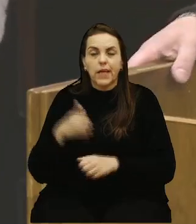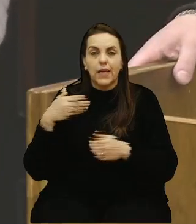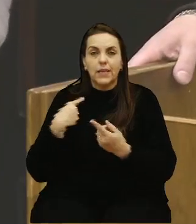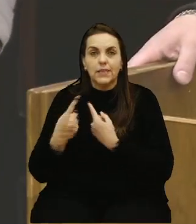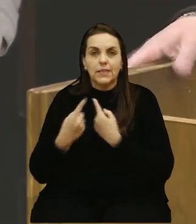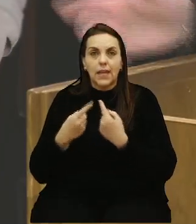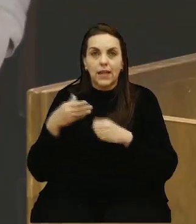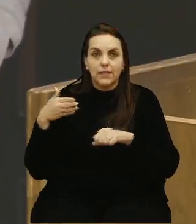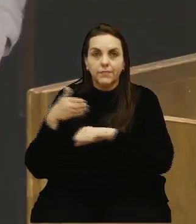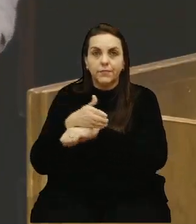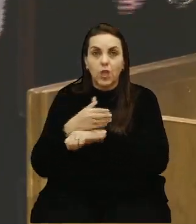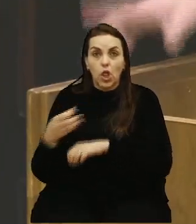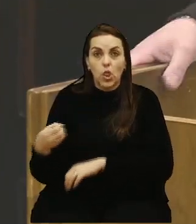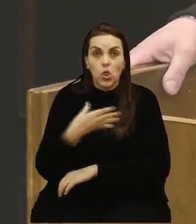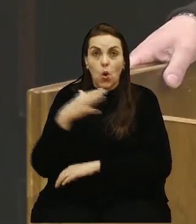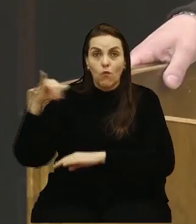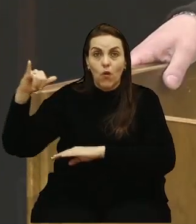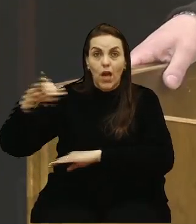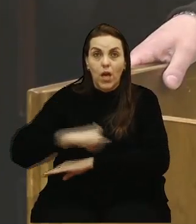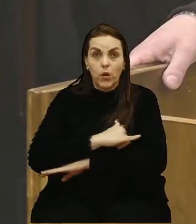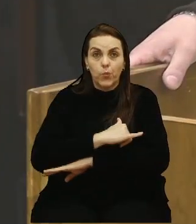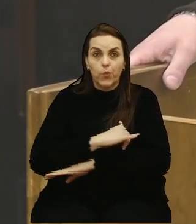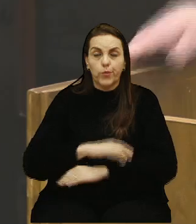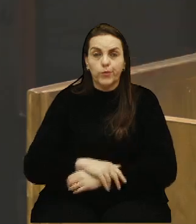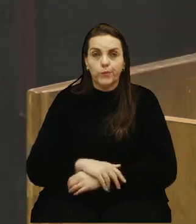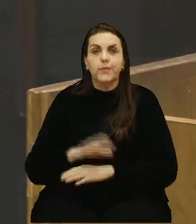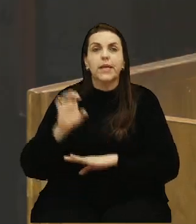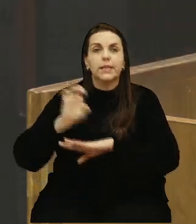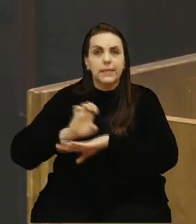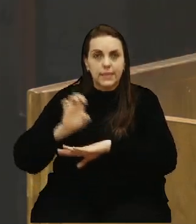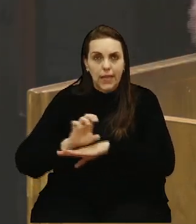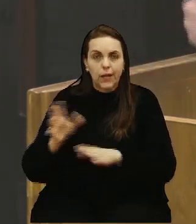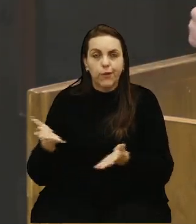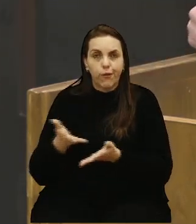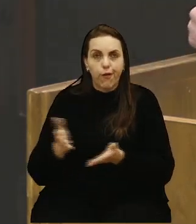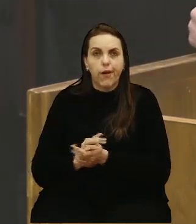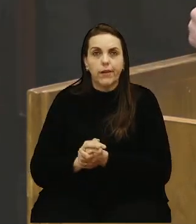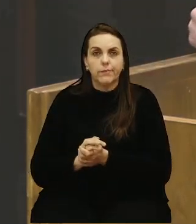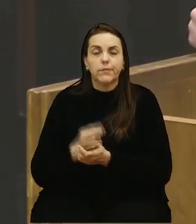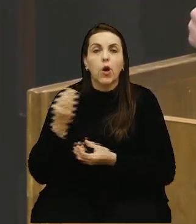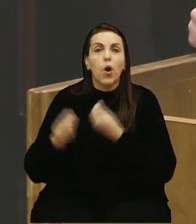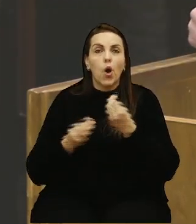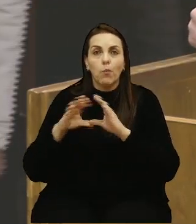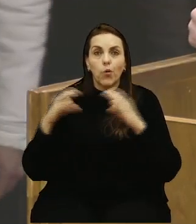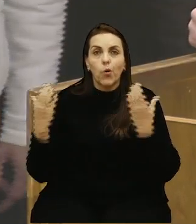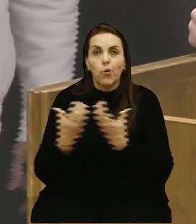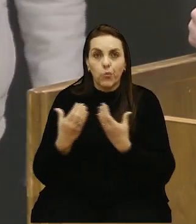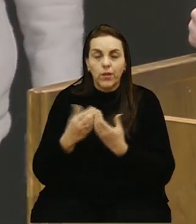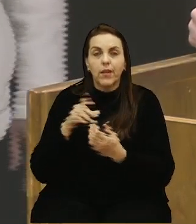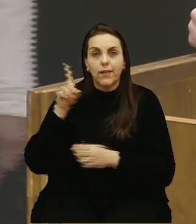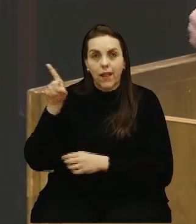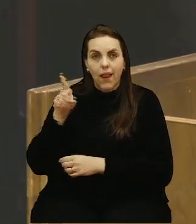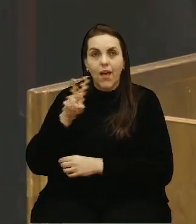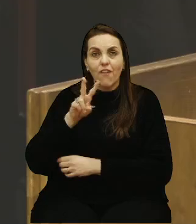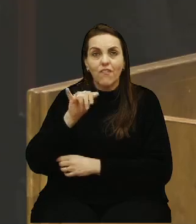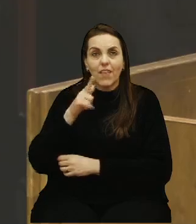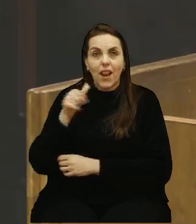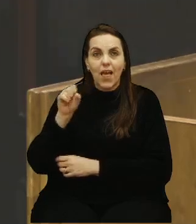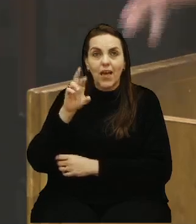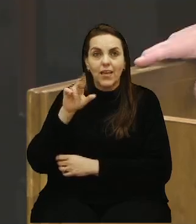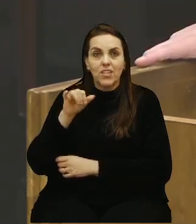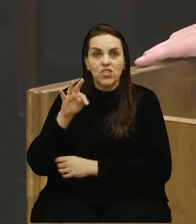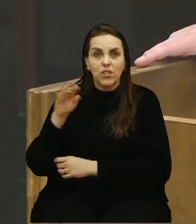novo aeroporto, que foi estadualizada. A situação da comunidade de São Pedro em Vila Cristina. Nada